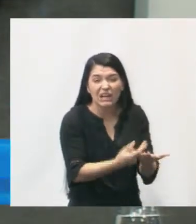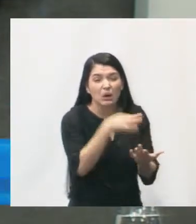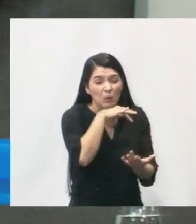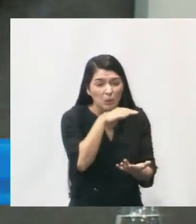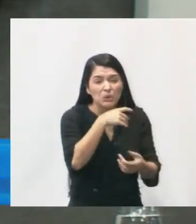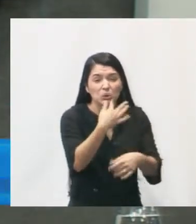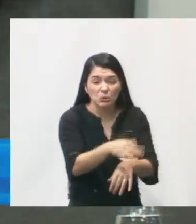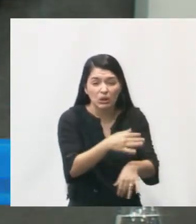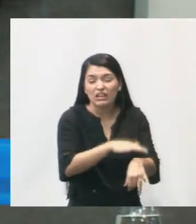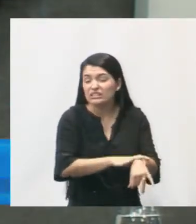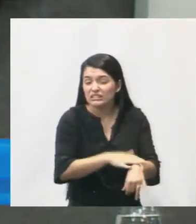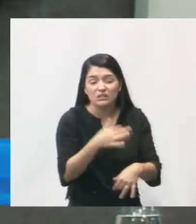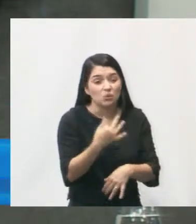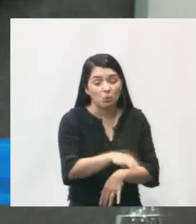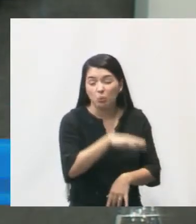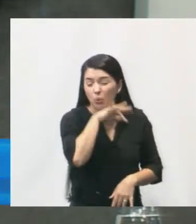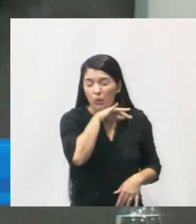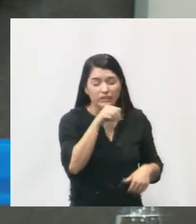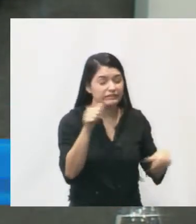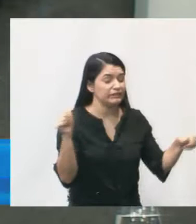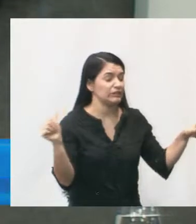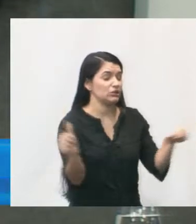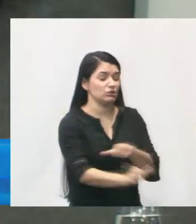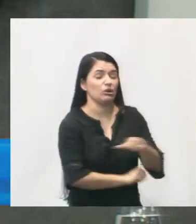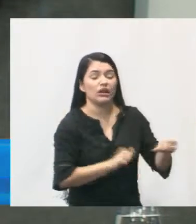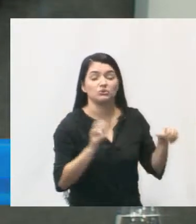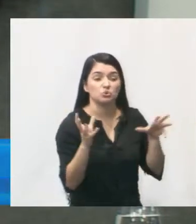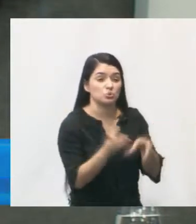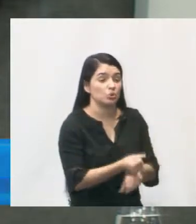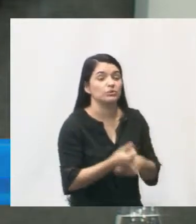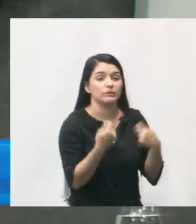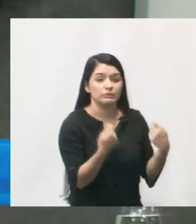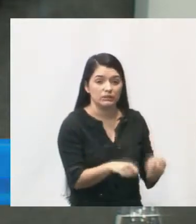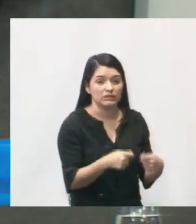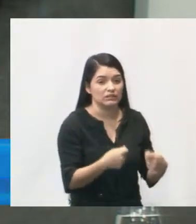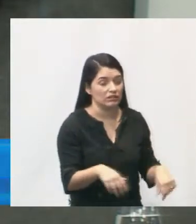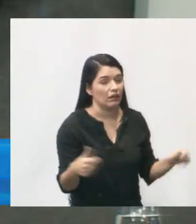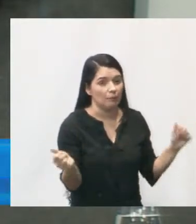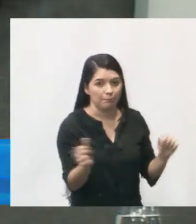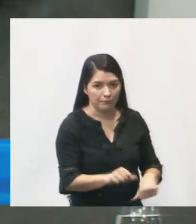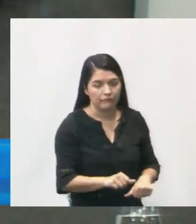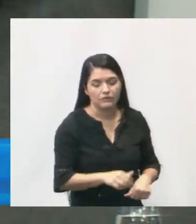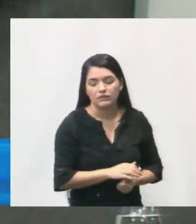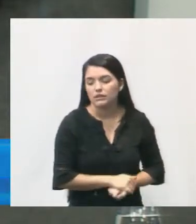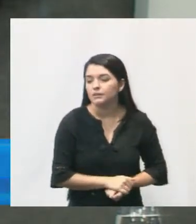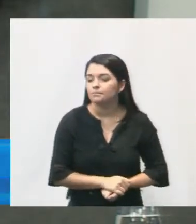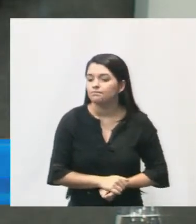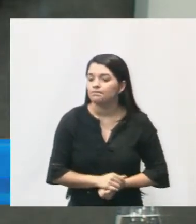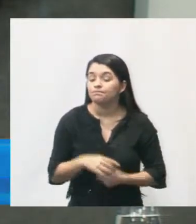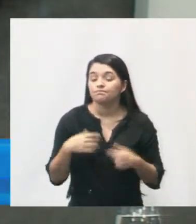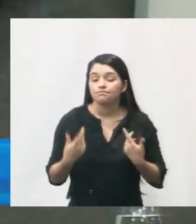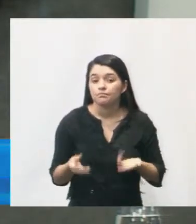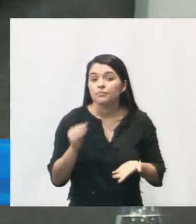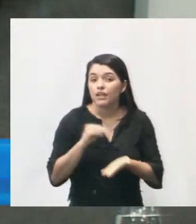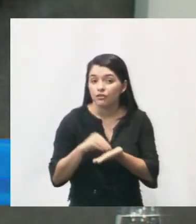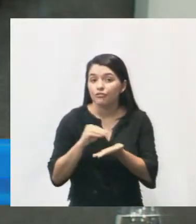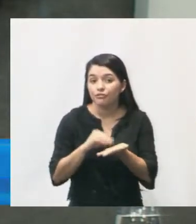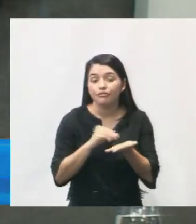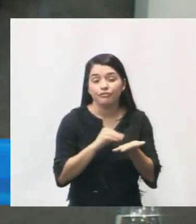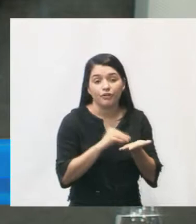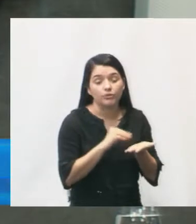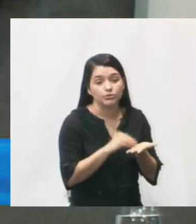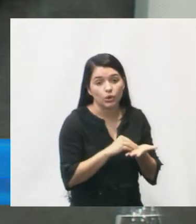toda trocada. A grama é horrível. Tem que ser toda trocada. Então faltou uma análise técnica criteriosa de campo por campo. Fizeram